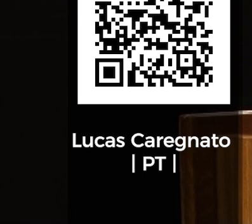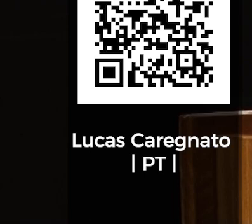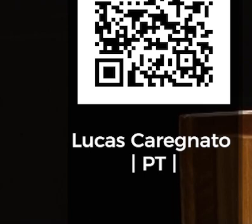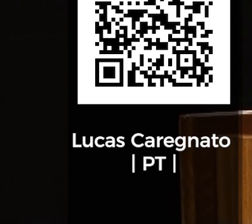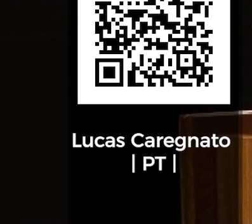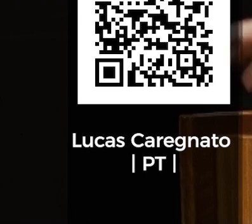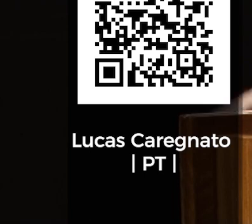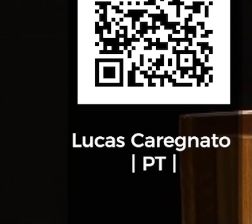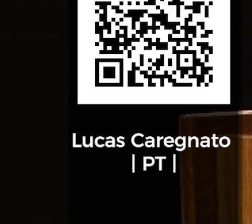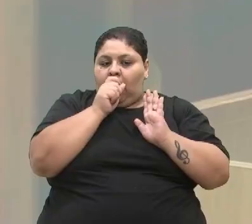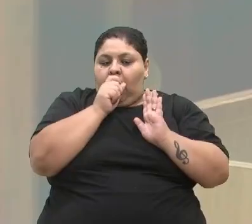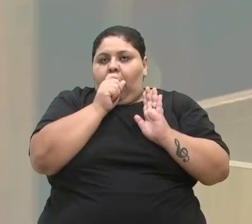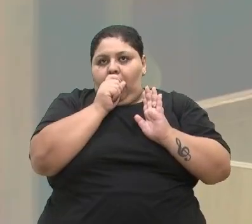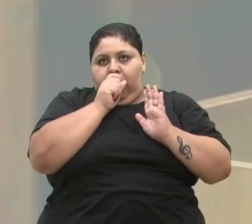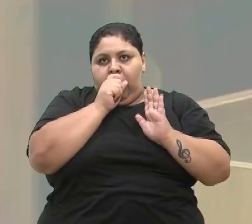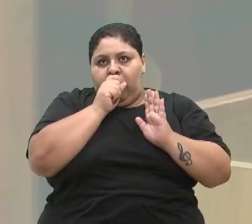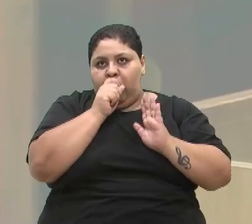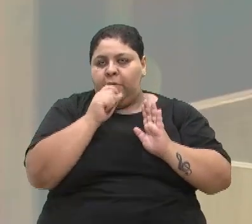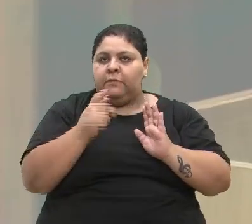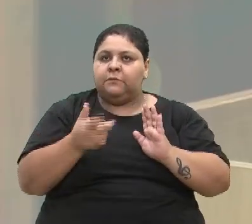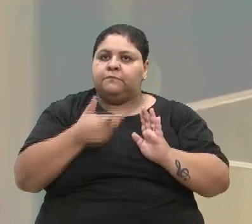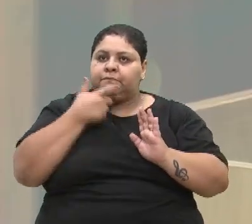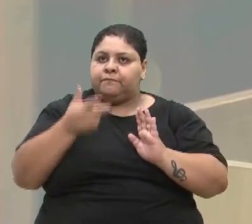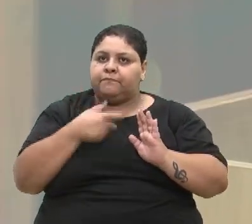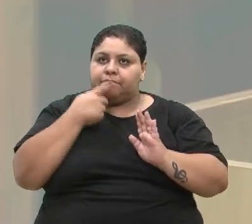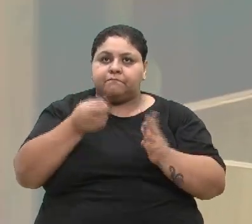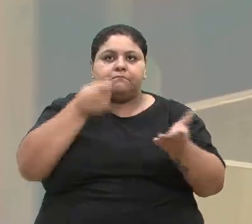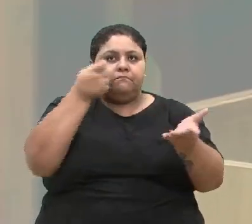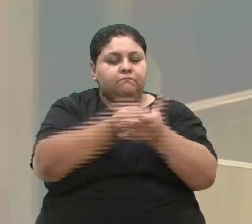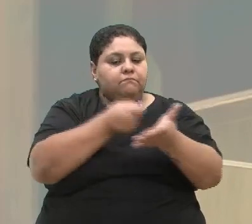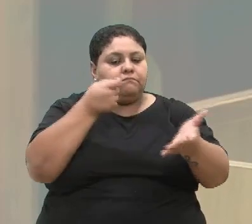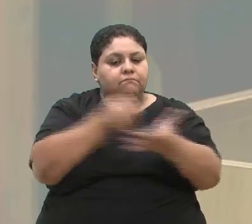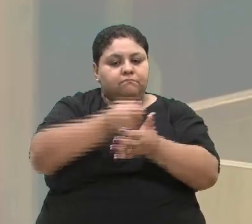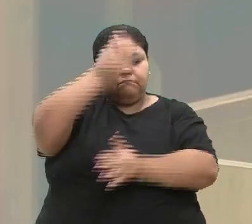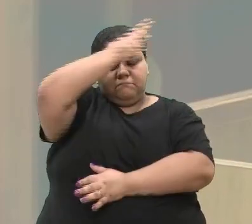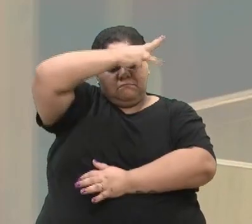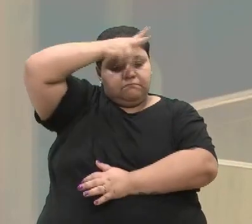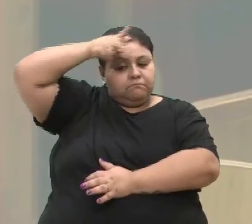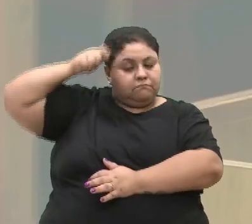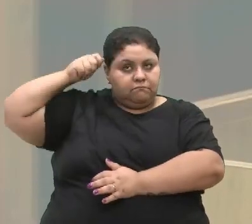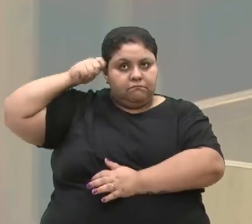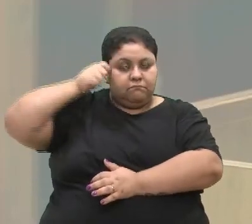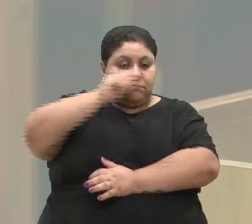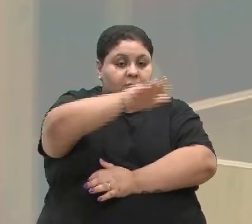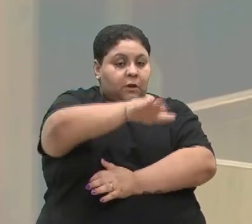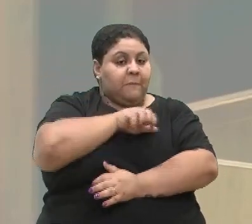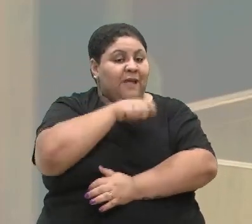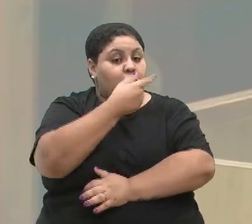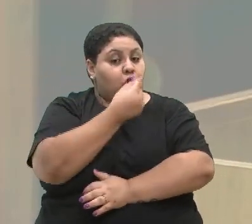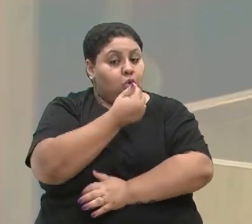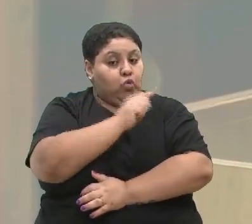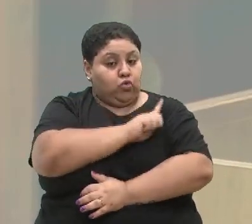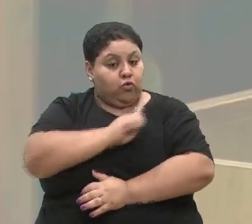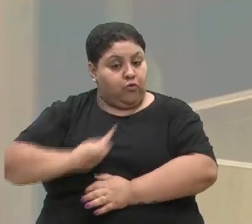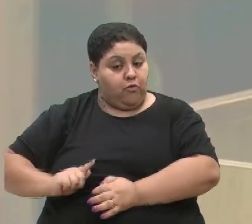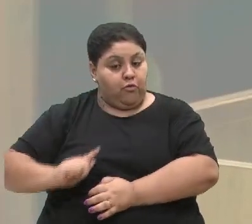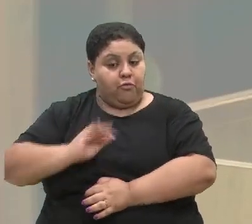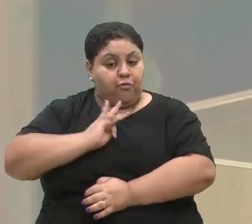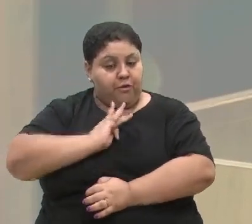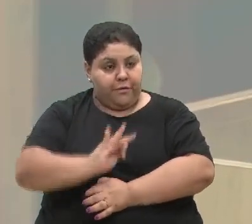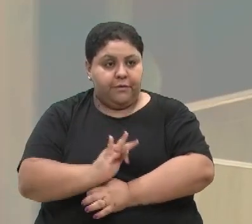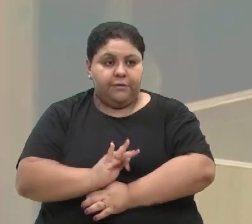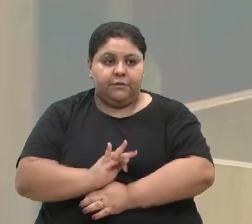de saúde de Caxias do Sul. Trata de obrigar que o município pegue o recurso do governo federal,